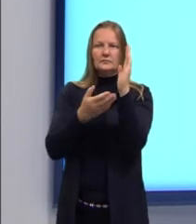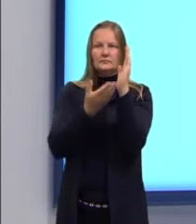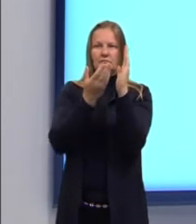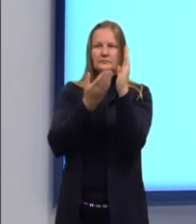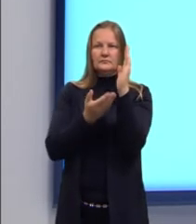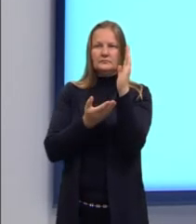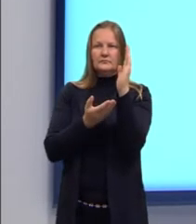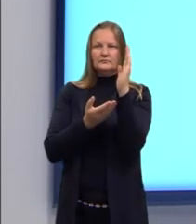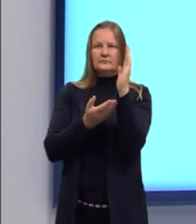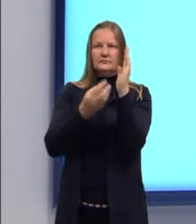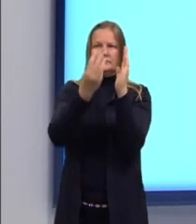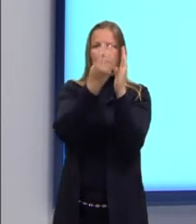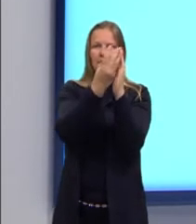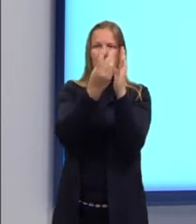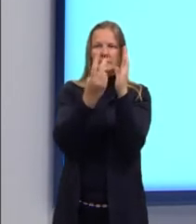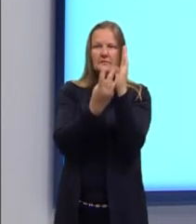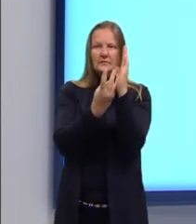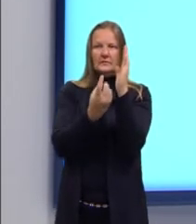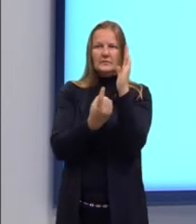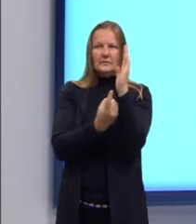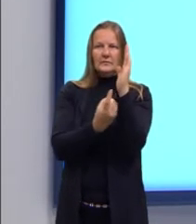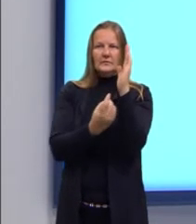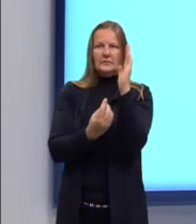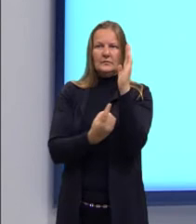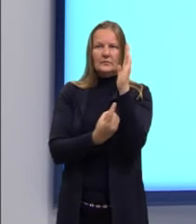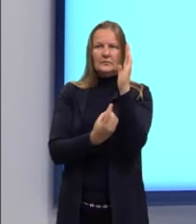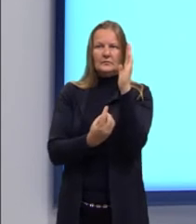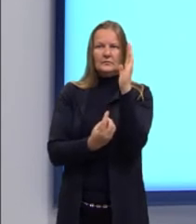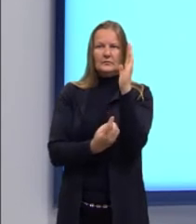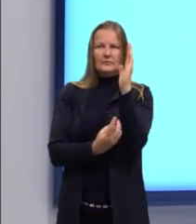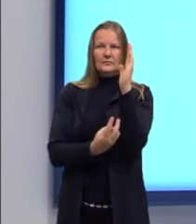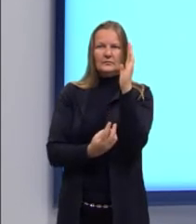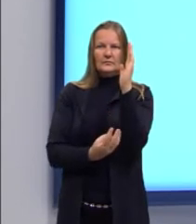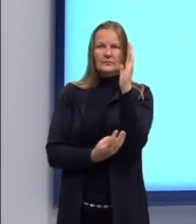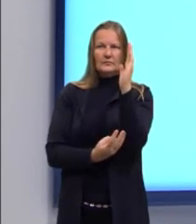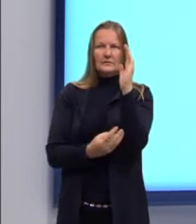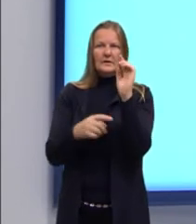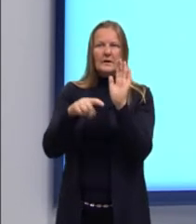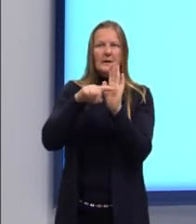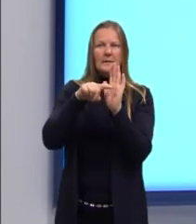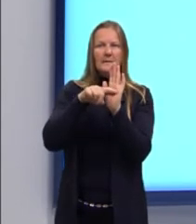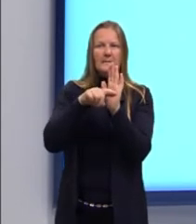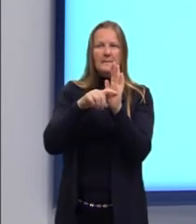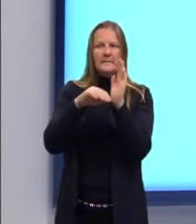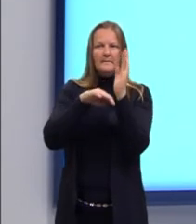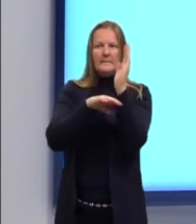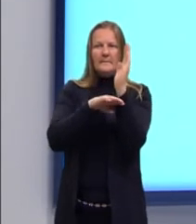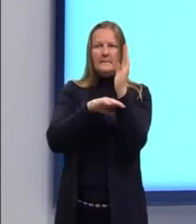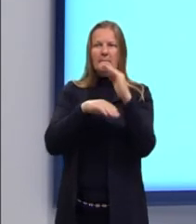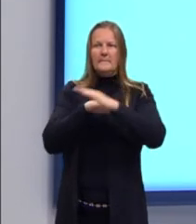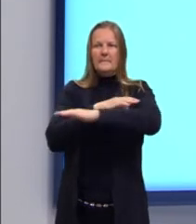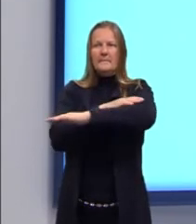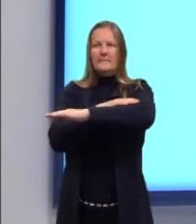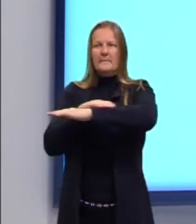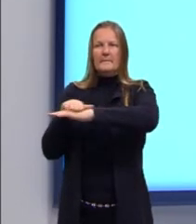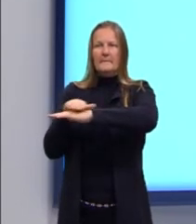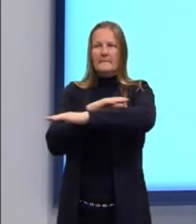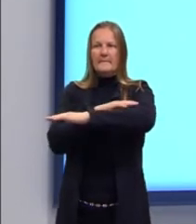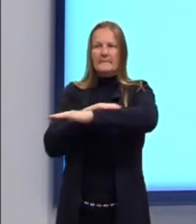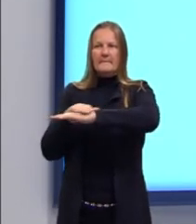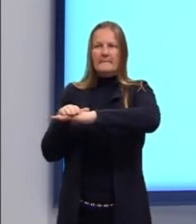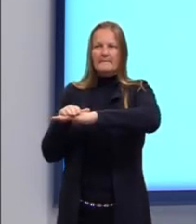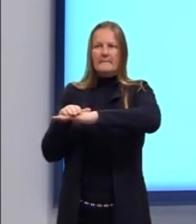ali de três positiva até o 3 negativo agora no eixo horizontal onde nós temos